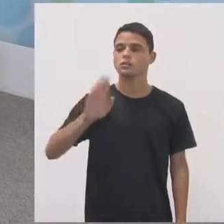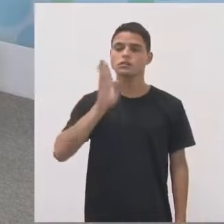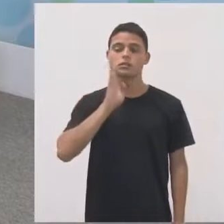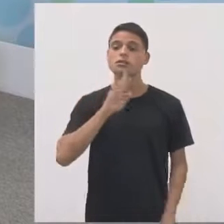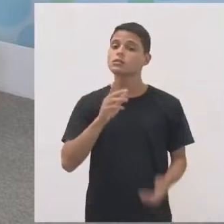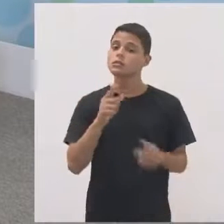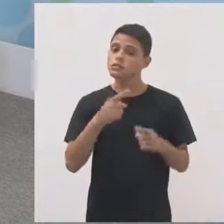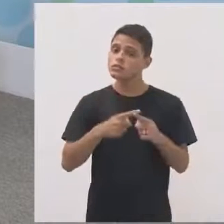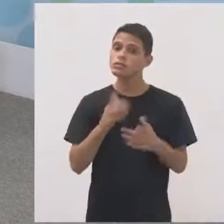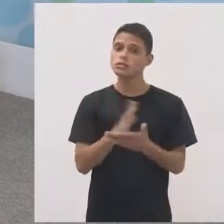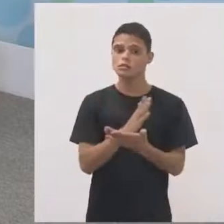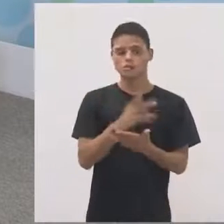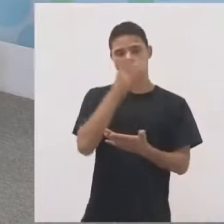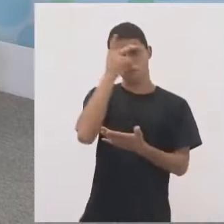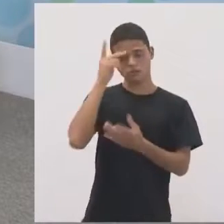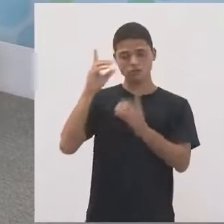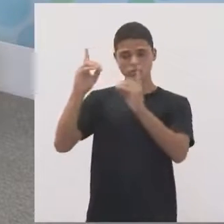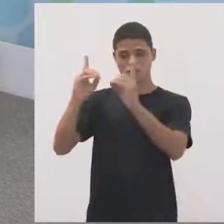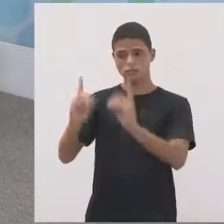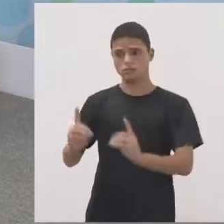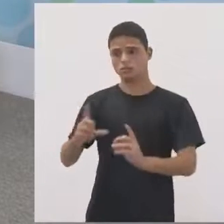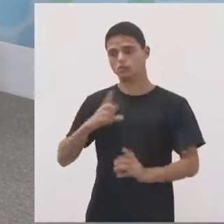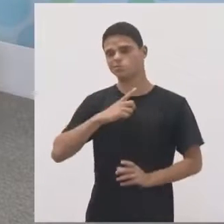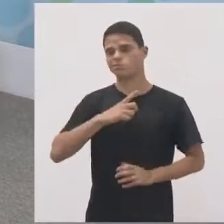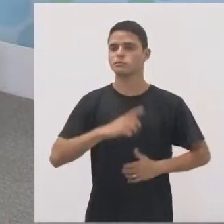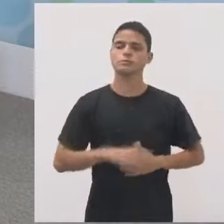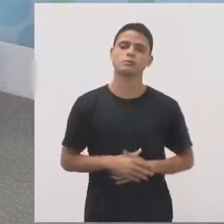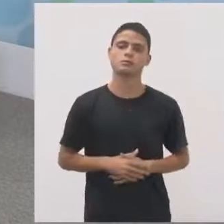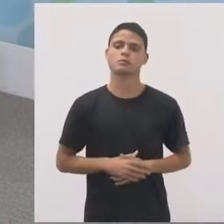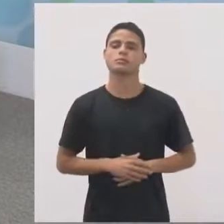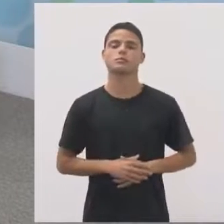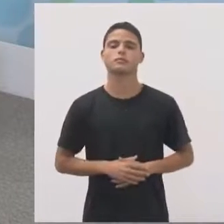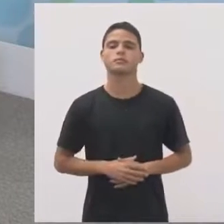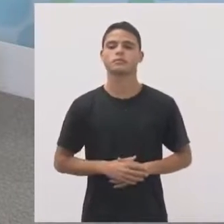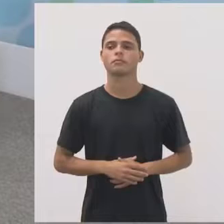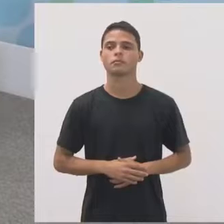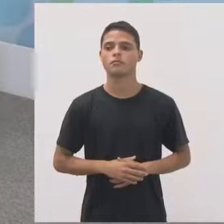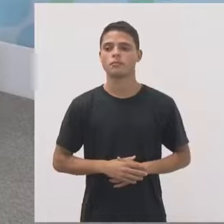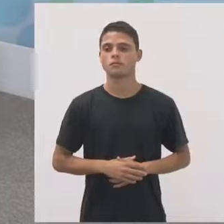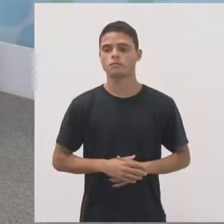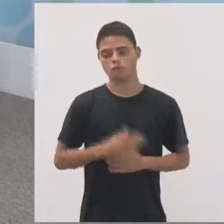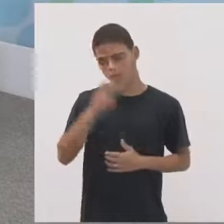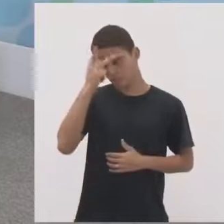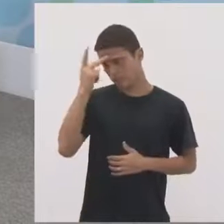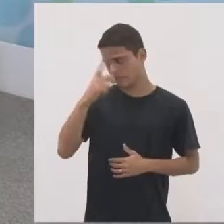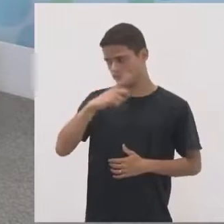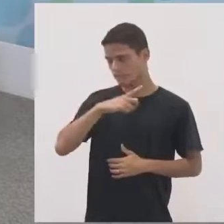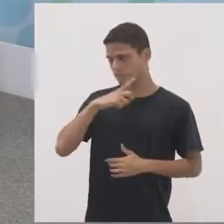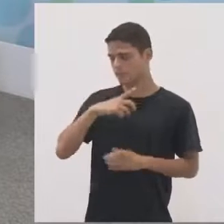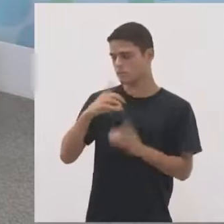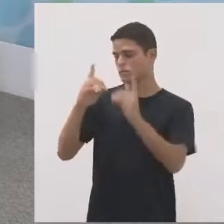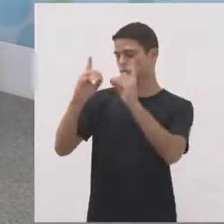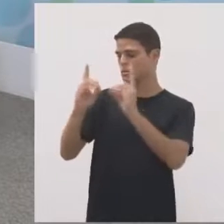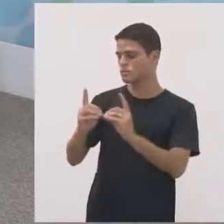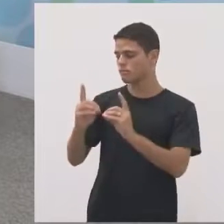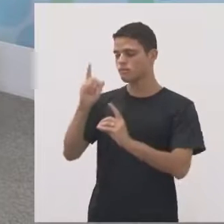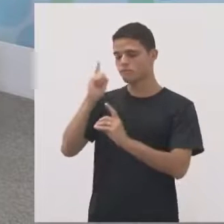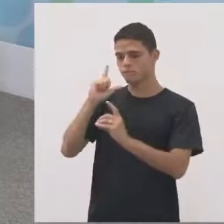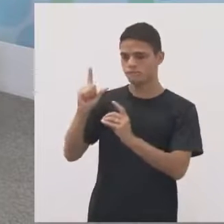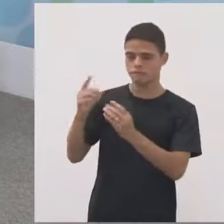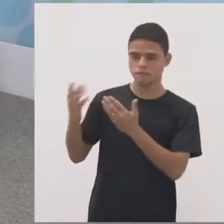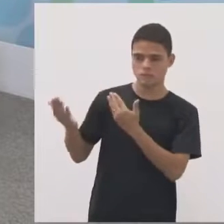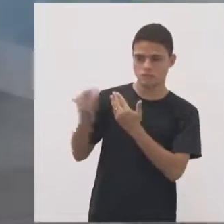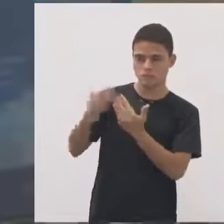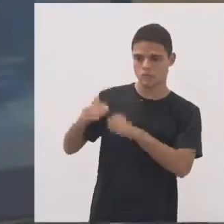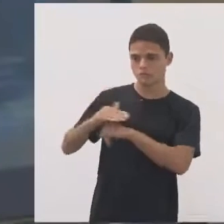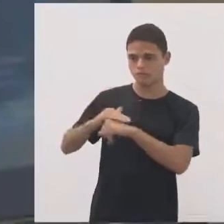Então, se eu deixar ela ativa aqui, que nós vamos deixar ela ativa aqui, a pessoa que tem deficiência, ela consegue se comunicar através do seu